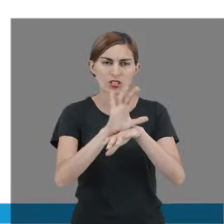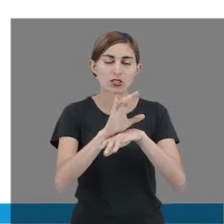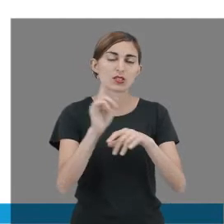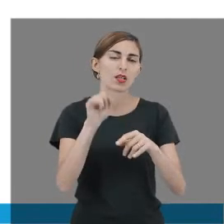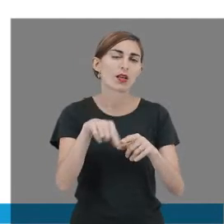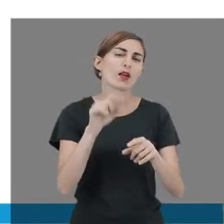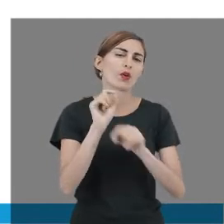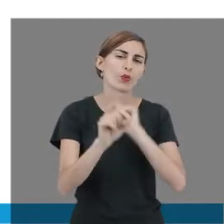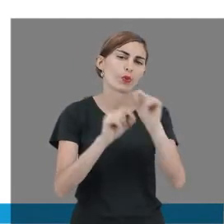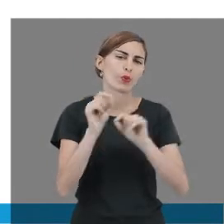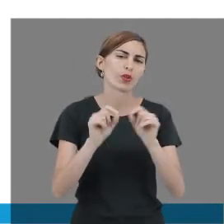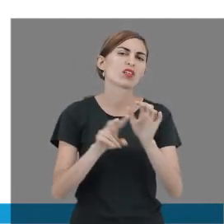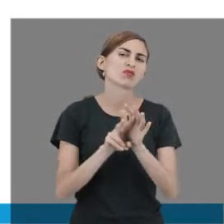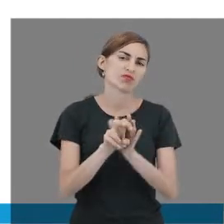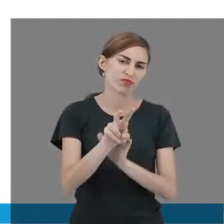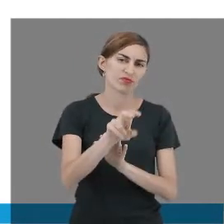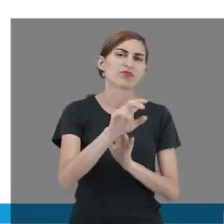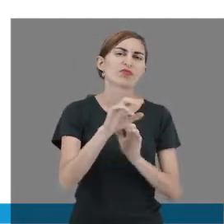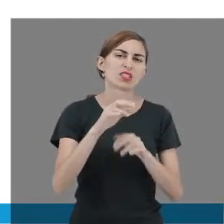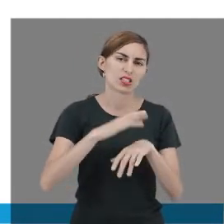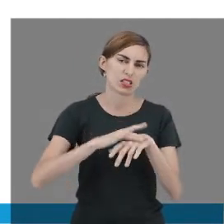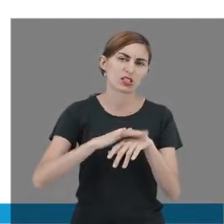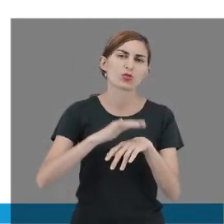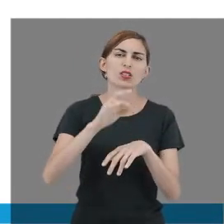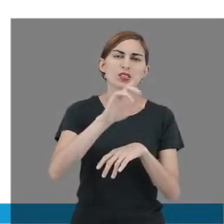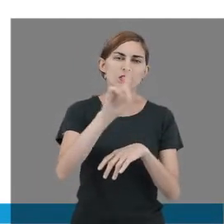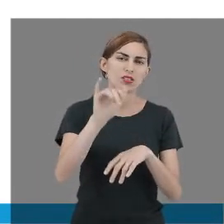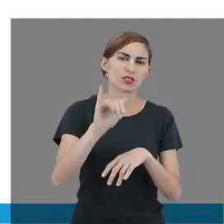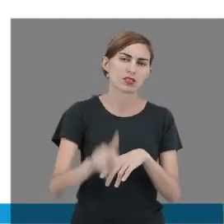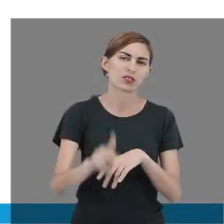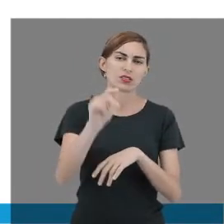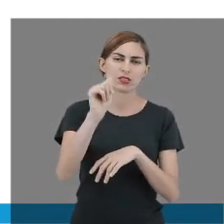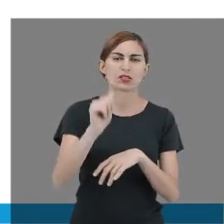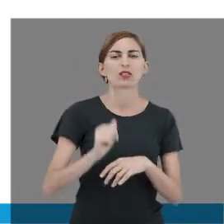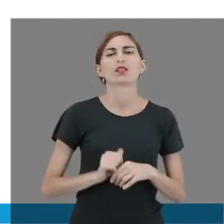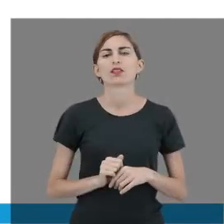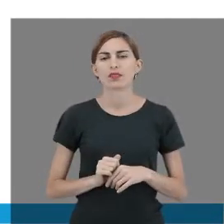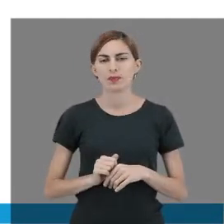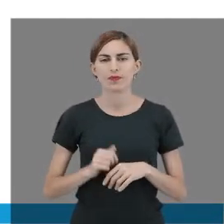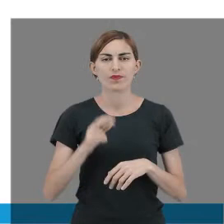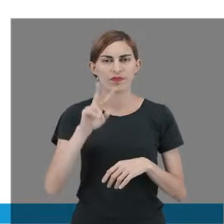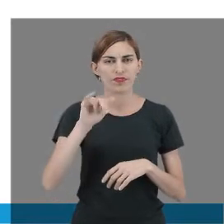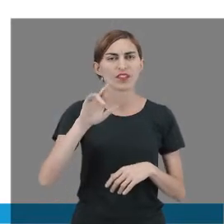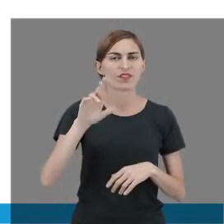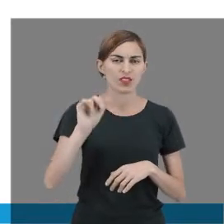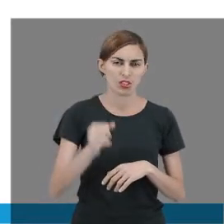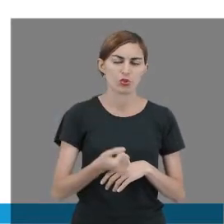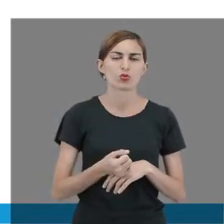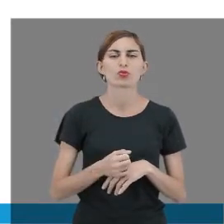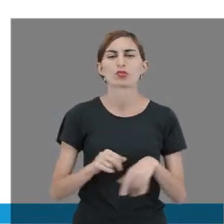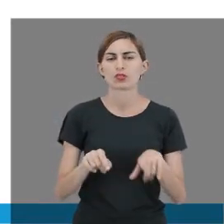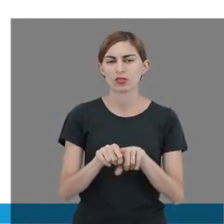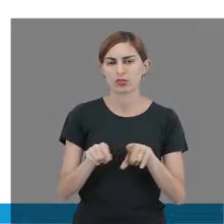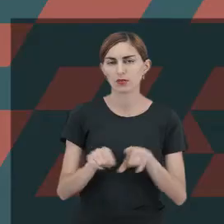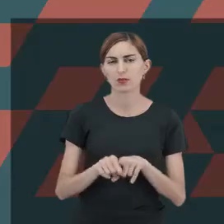a possibilidade da síndrome congênita do Zika vírus. E óbvio que quando você tem alteração do volume, o ventrículo